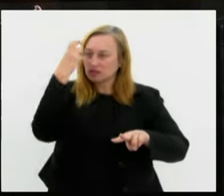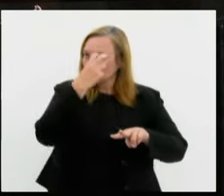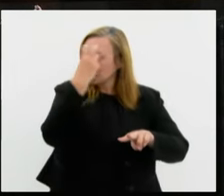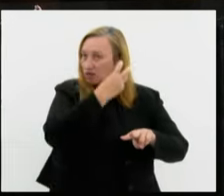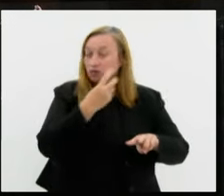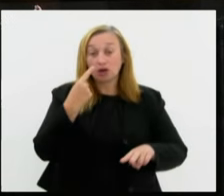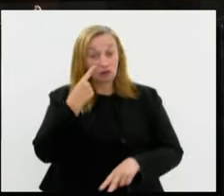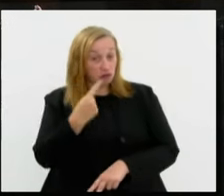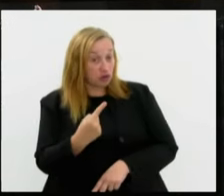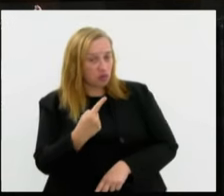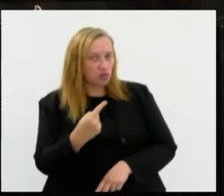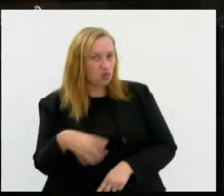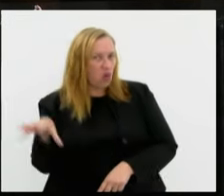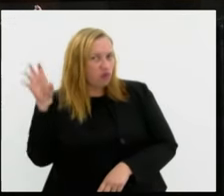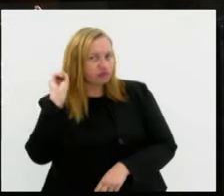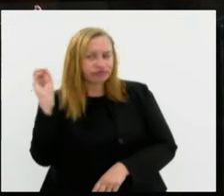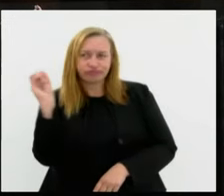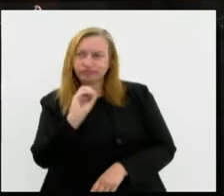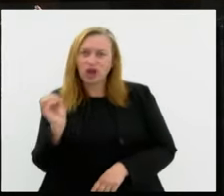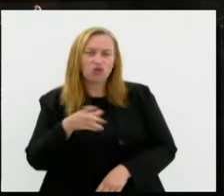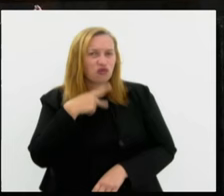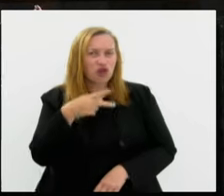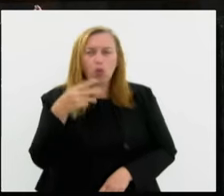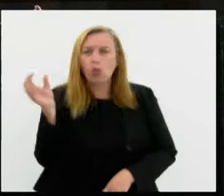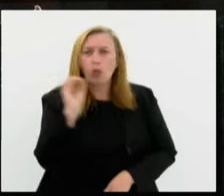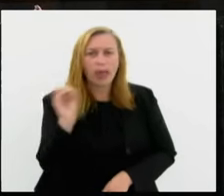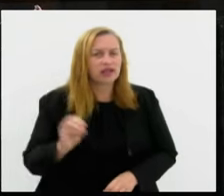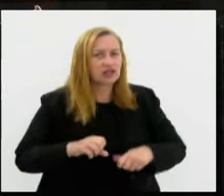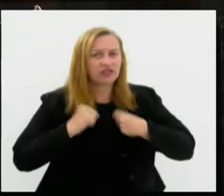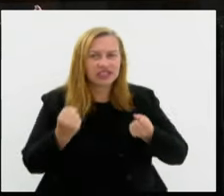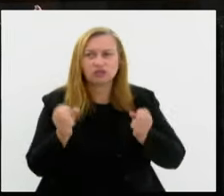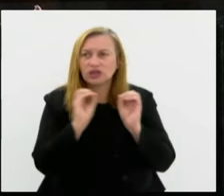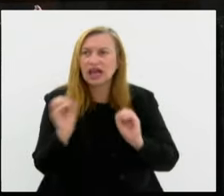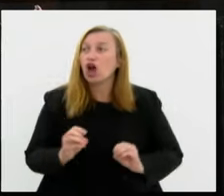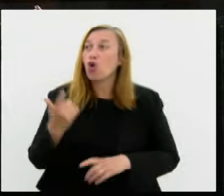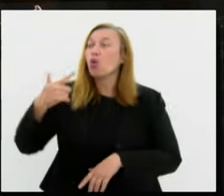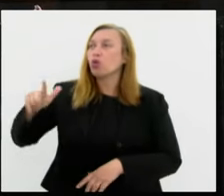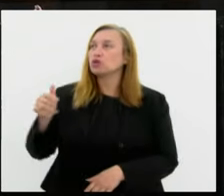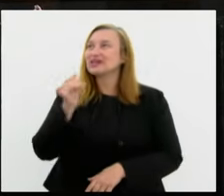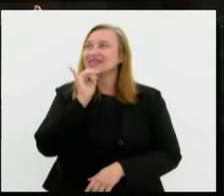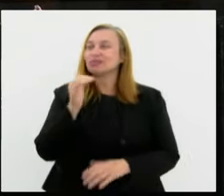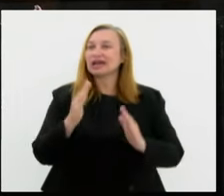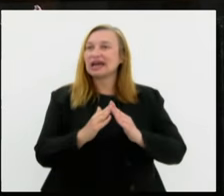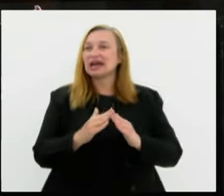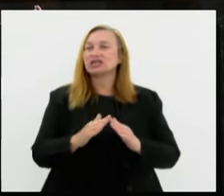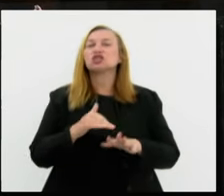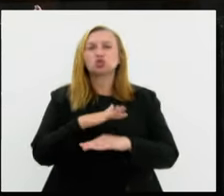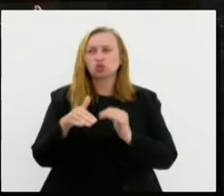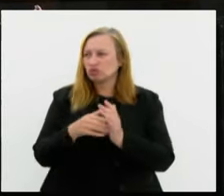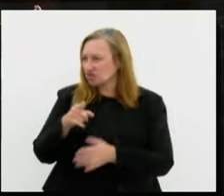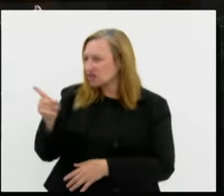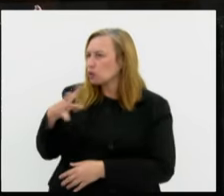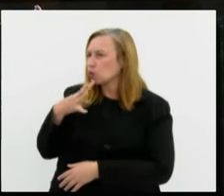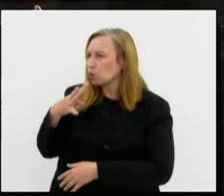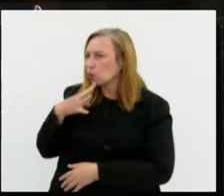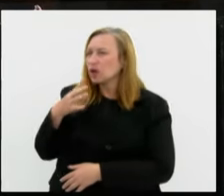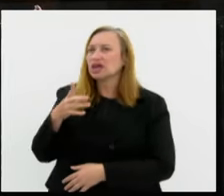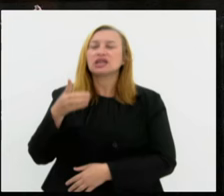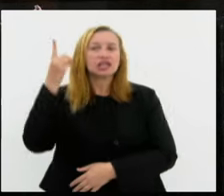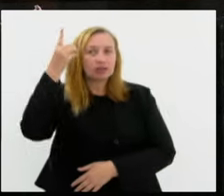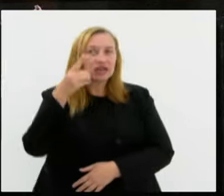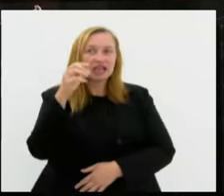ouvido. Um absurdo, um absurdo. Vou dar outro exemplo aqui da casa, todos conhecem, deputado André